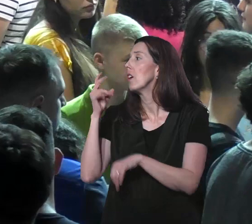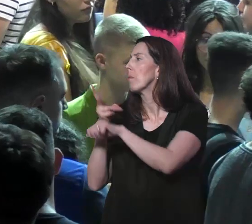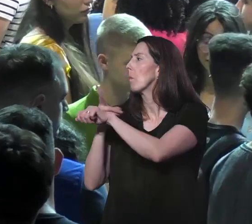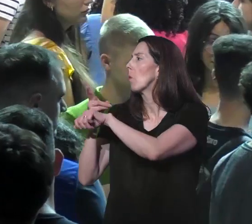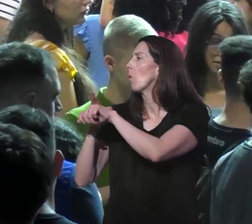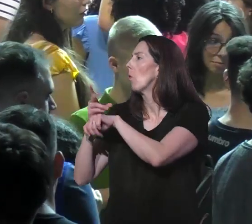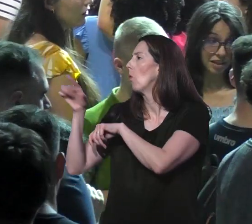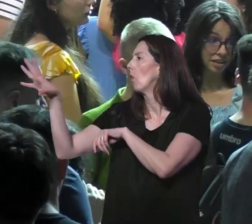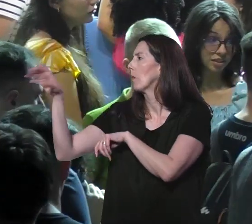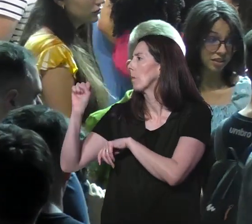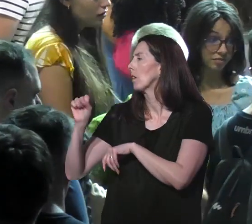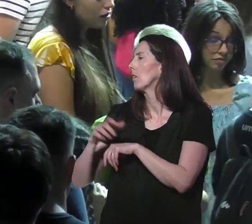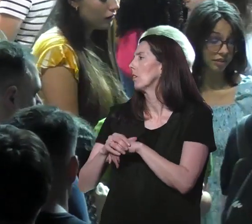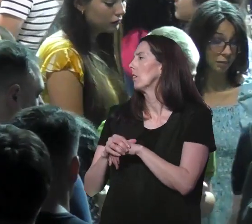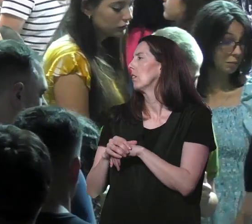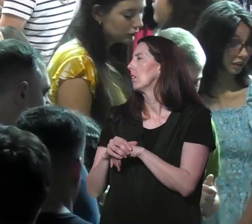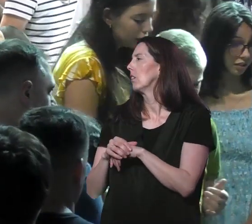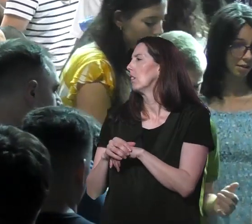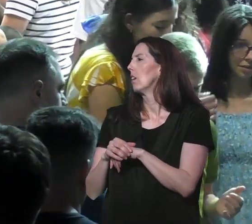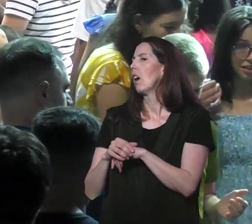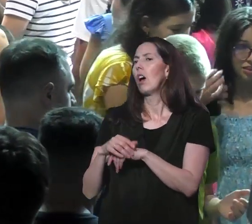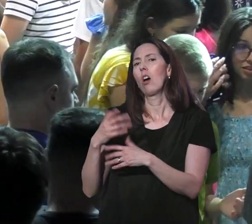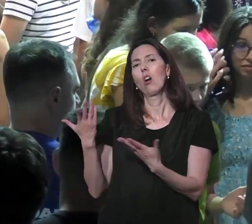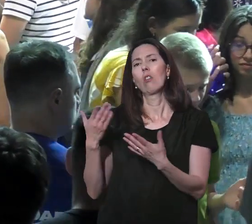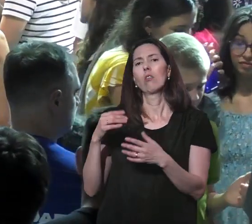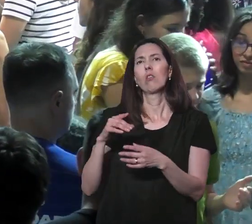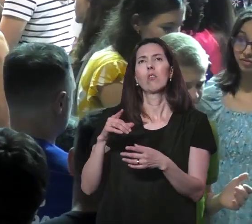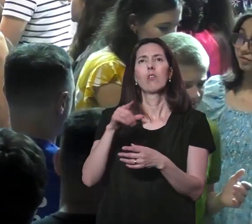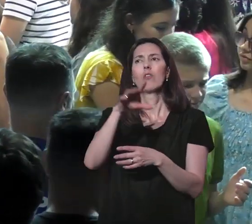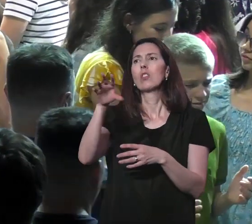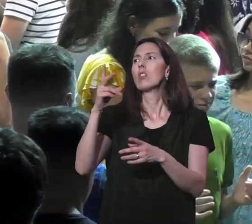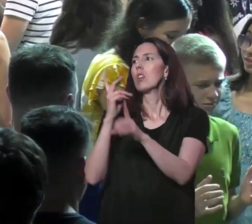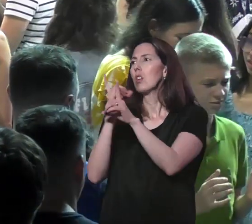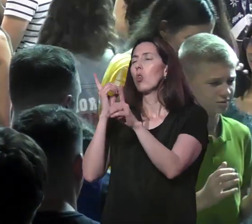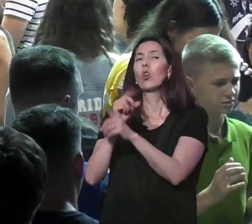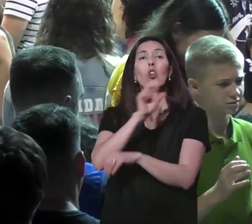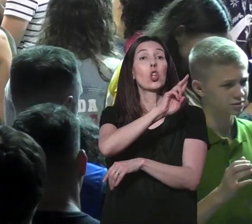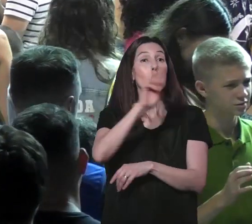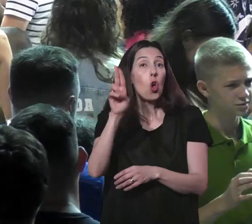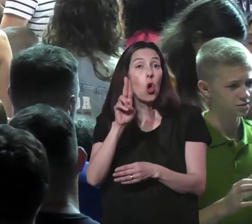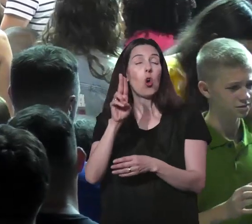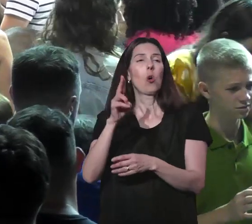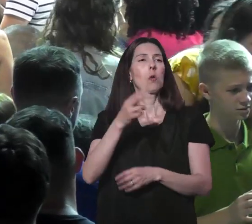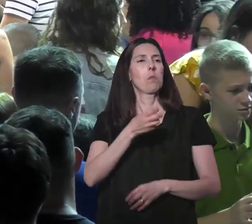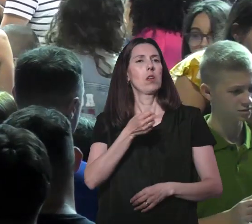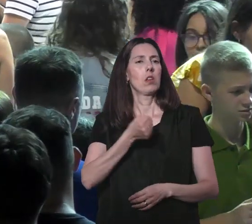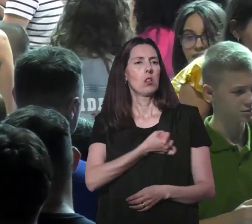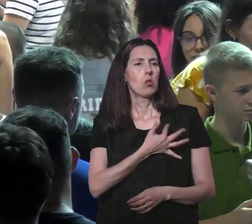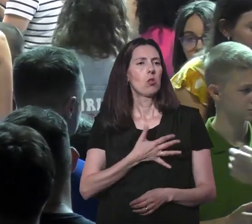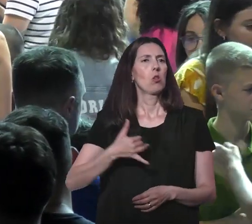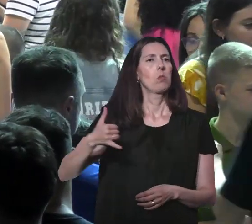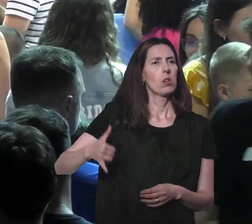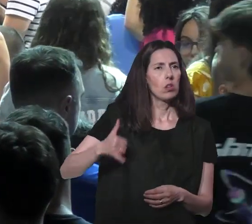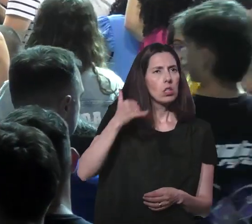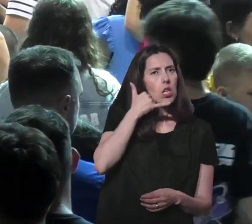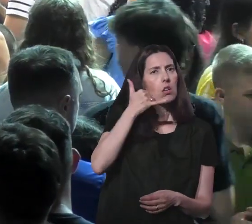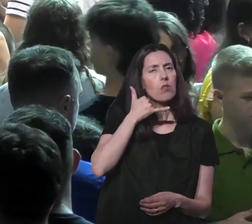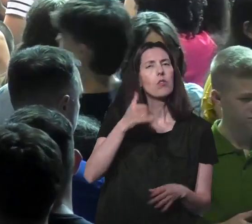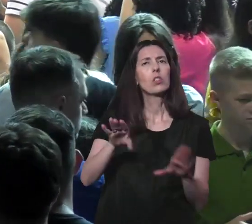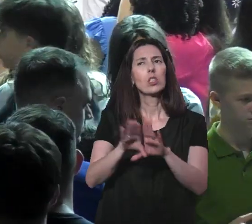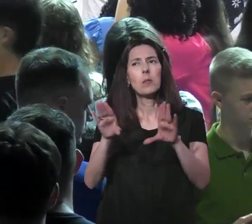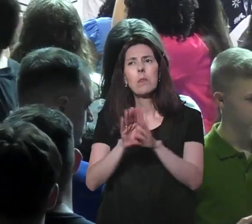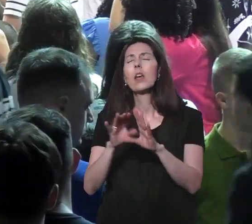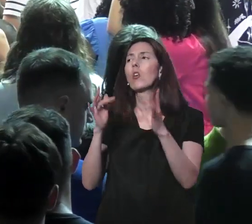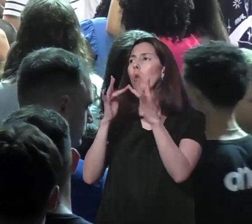pedir para você ir até eles, aí eles vão vir até você também, eles vão pegar o teu nome, o teu telefone. A gente vai entrar em contato com